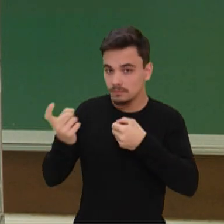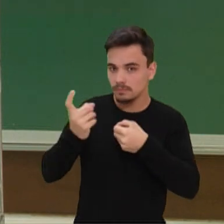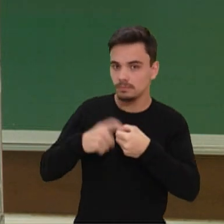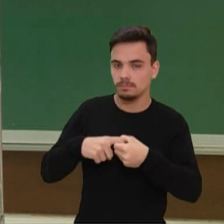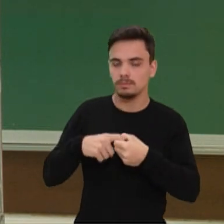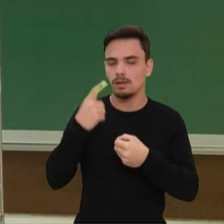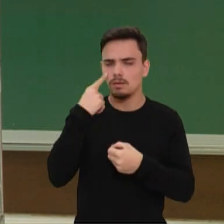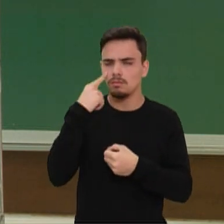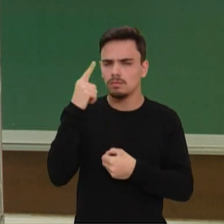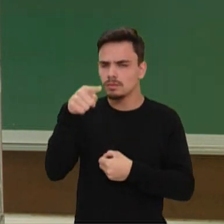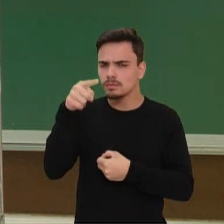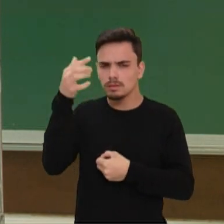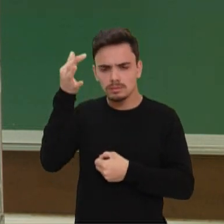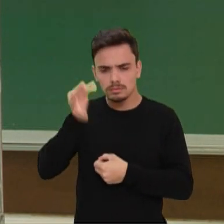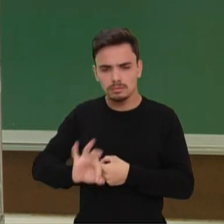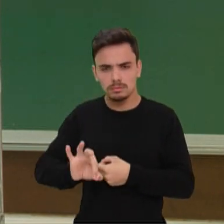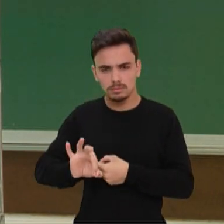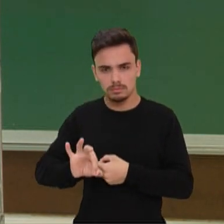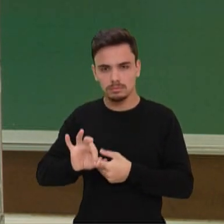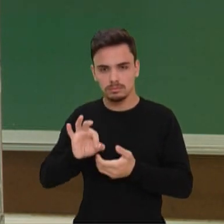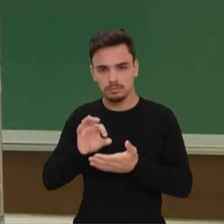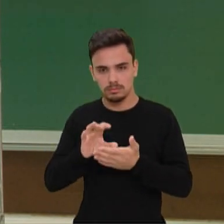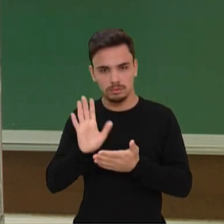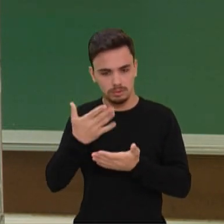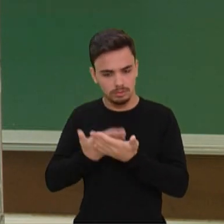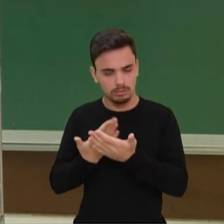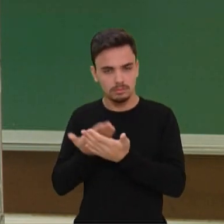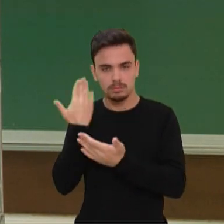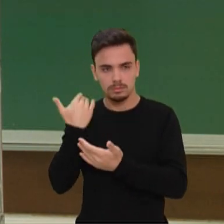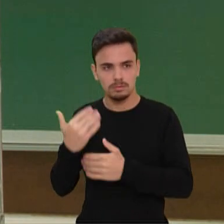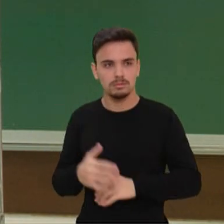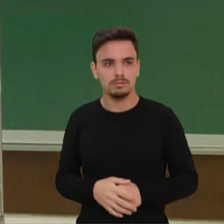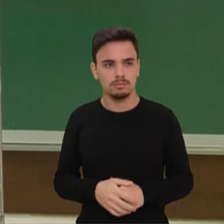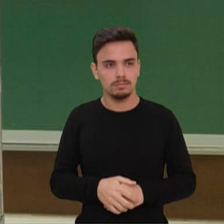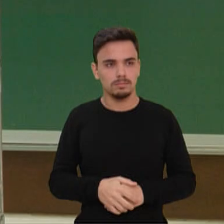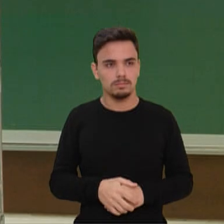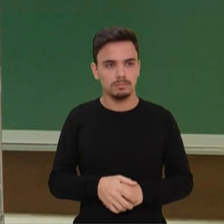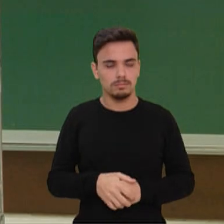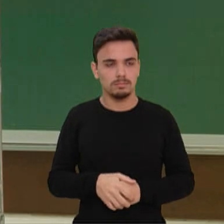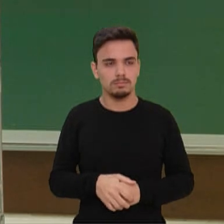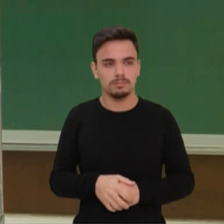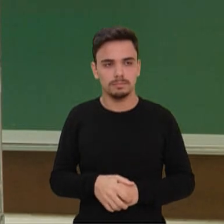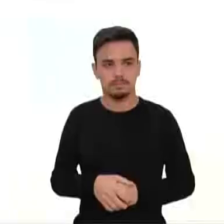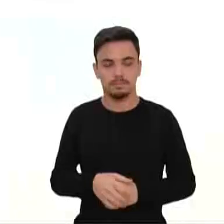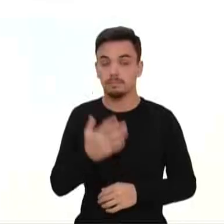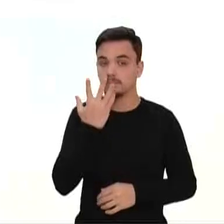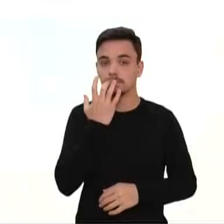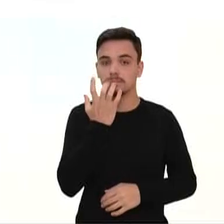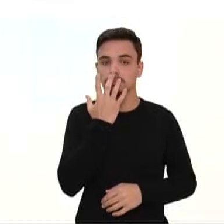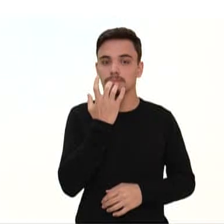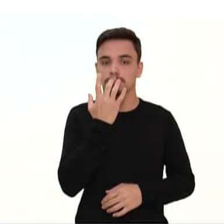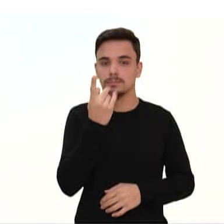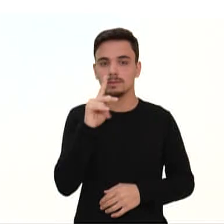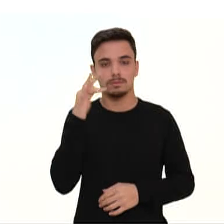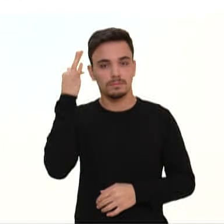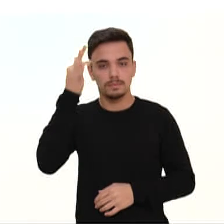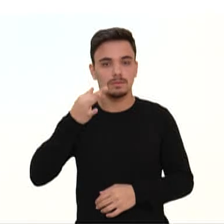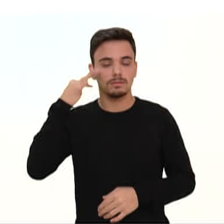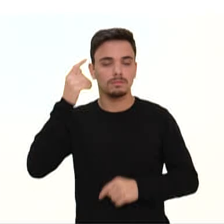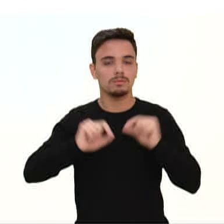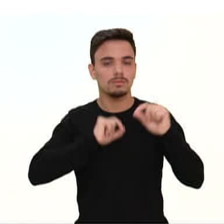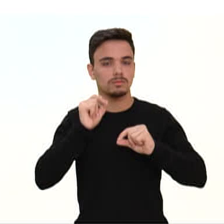Voltamos. Vamos ver se você conseguiu sintetizar isso que nós estudamos na aula de hoje? Nietzsche, em sua